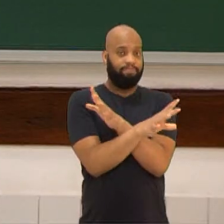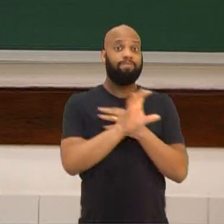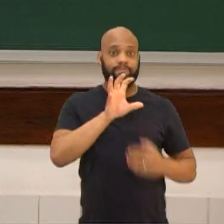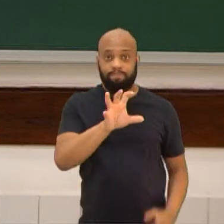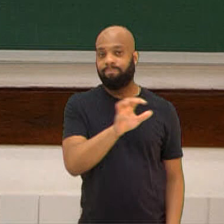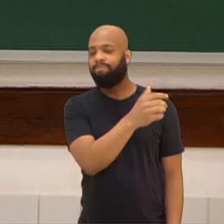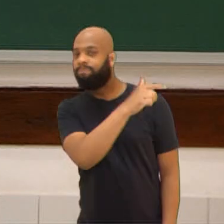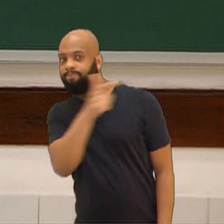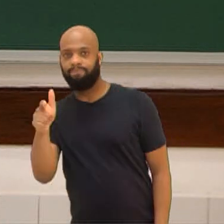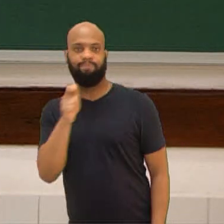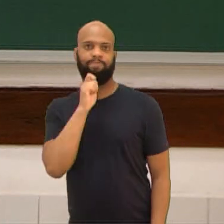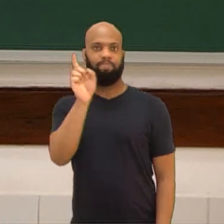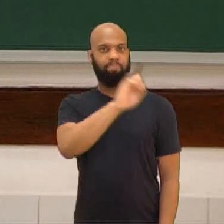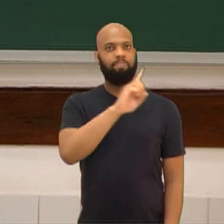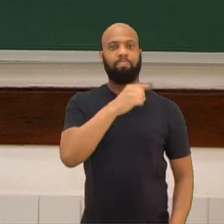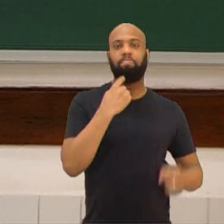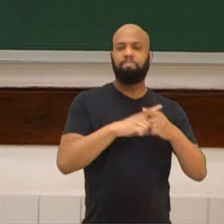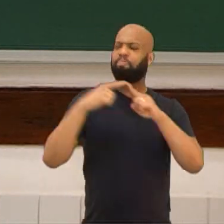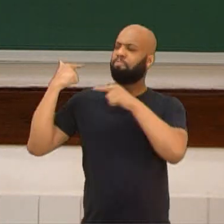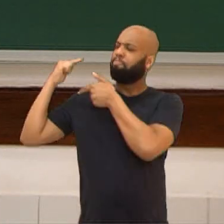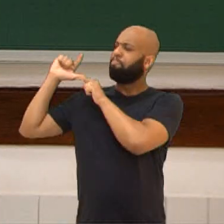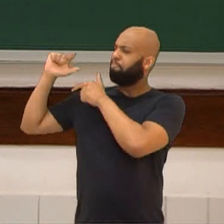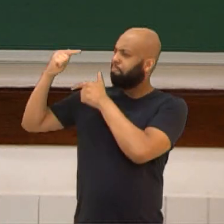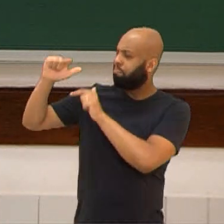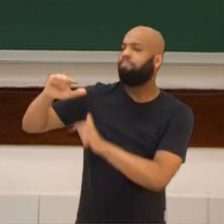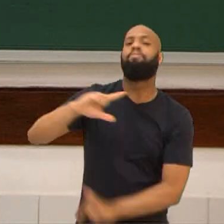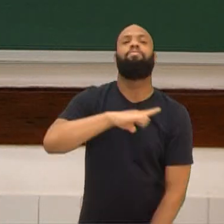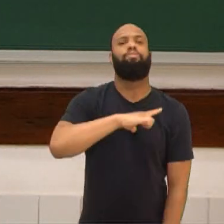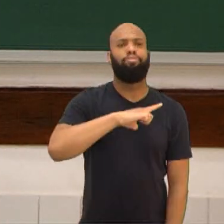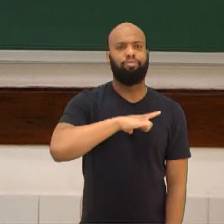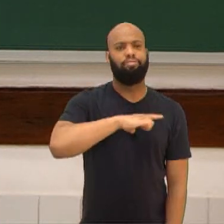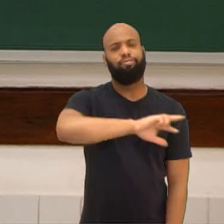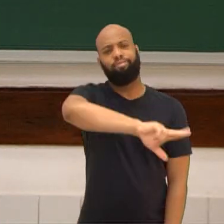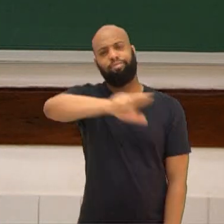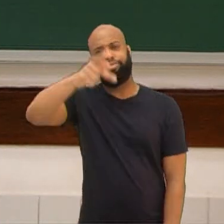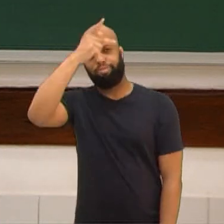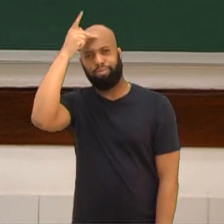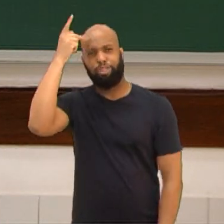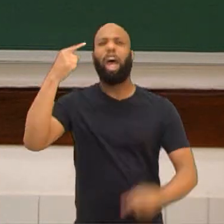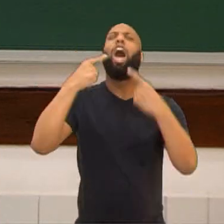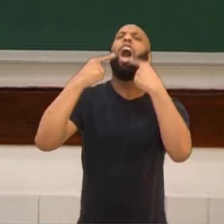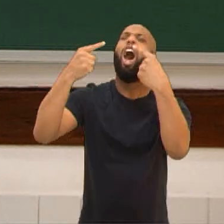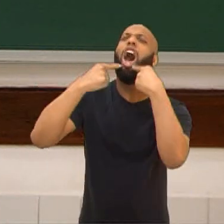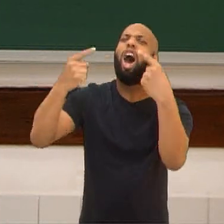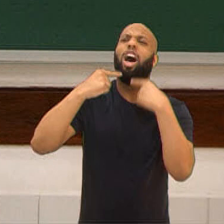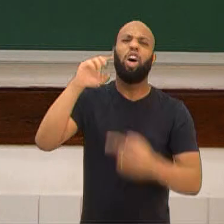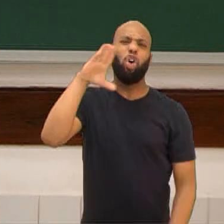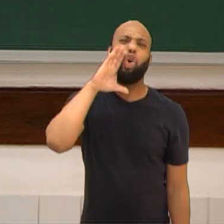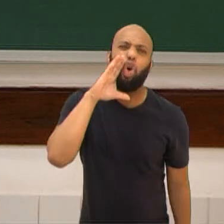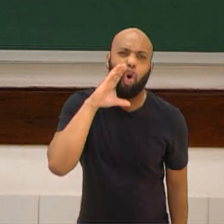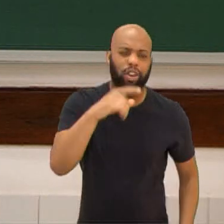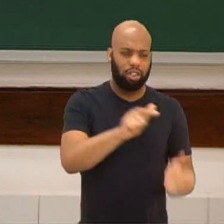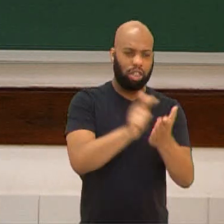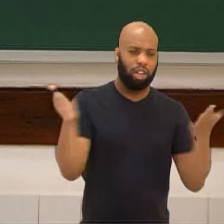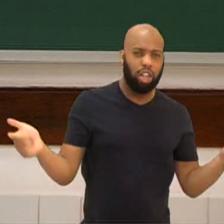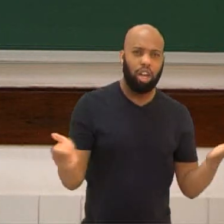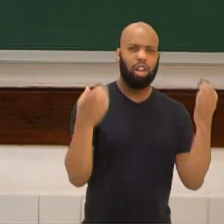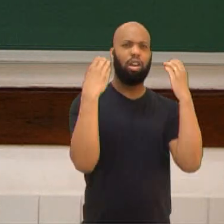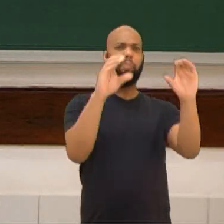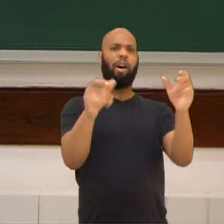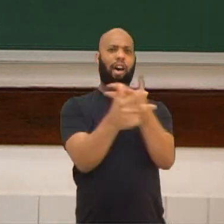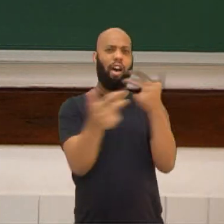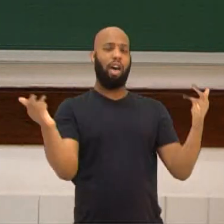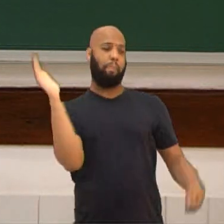sociedade brasileira dessa época. Estava muito tradicional. E teve gente que vaiou, teve gente que criticou, jornais que falaram mal.